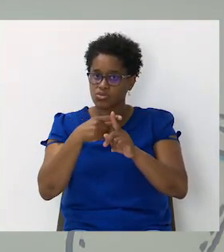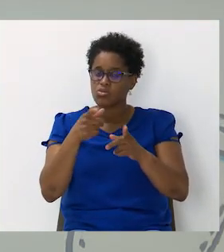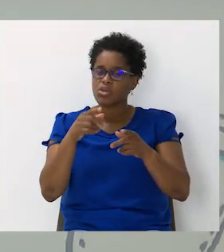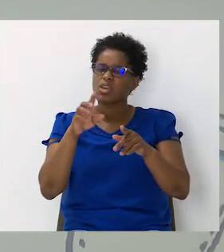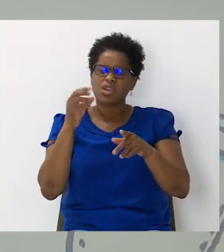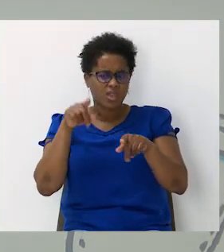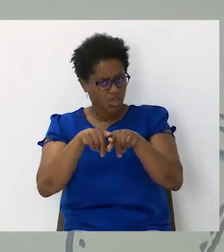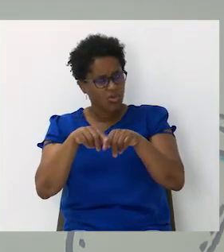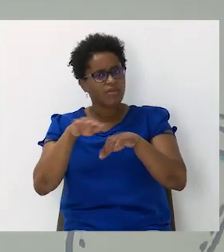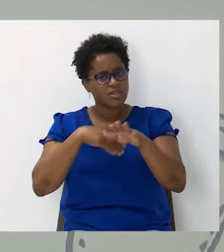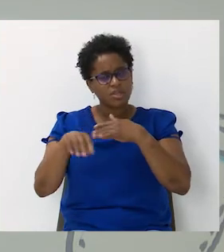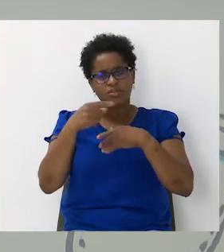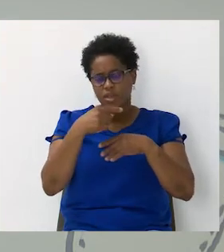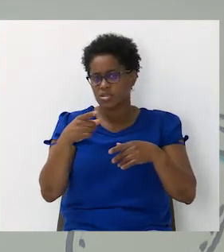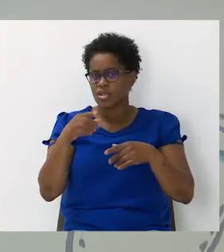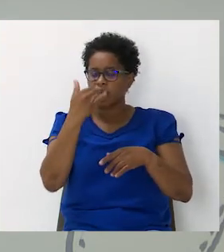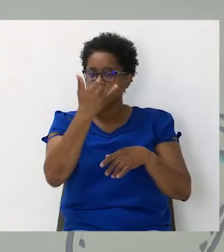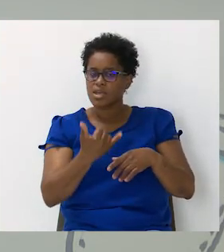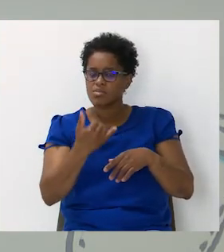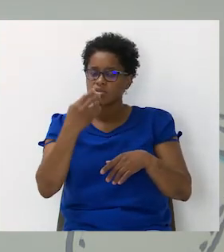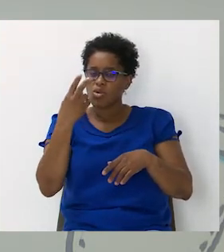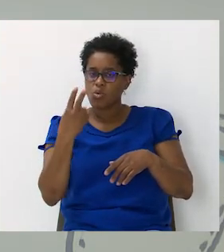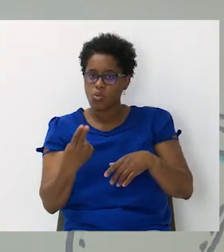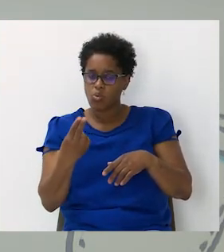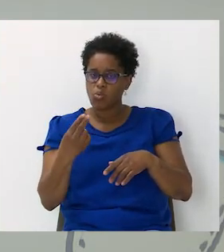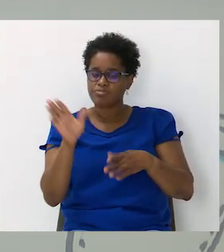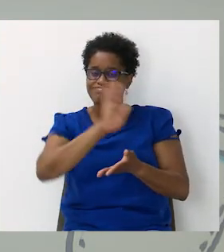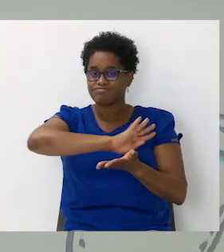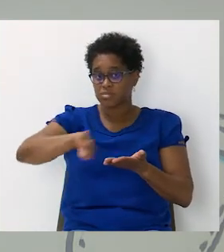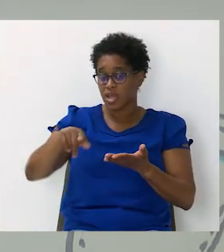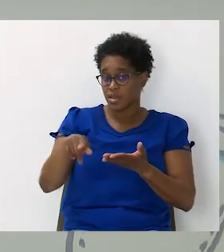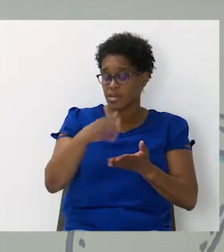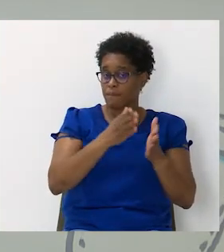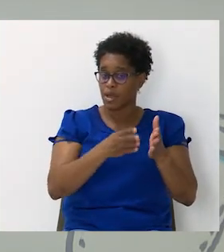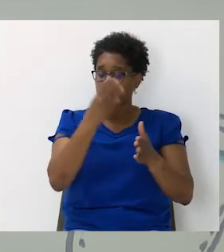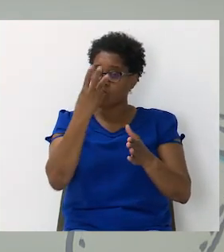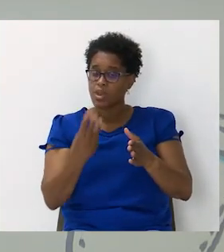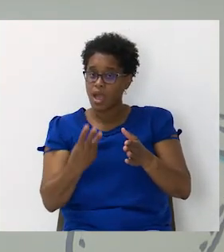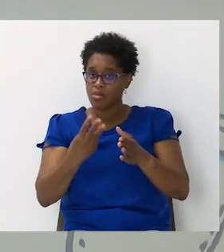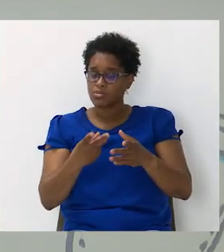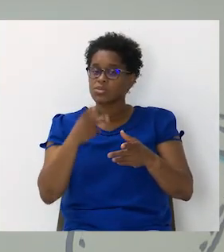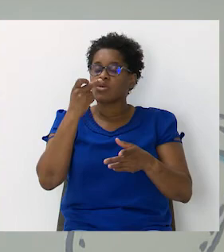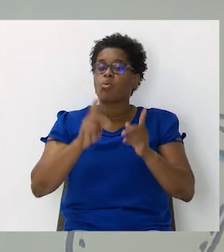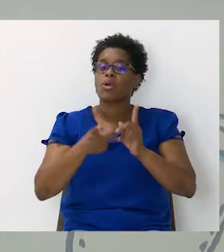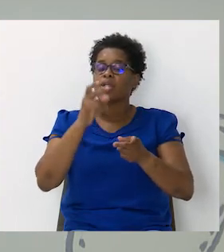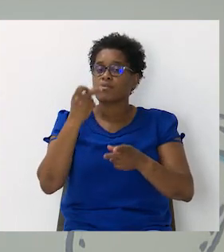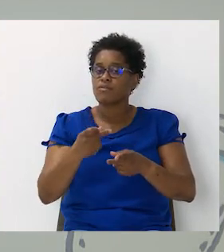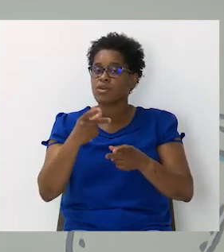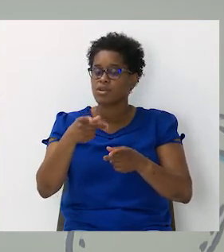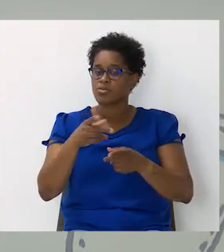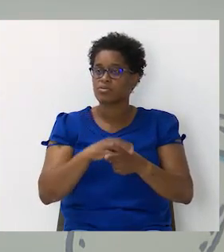diferença. YU. Retiramos essa parte. UW. O que é que sobra? Sobra o